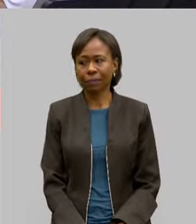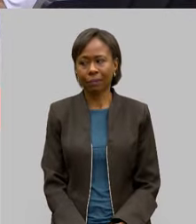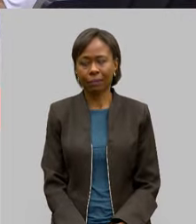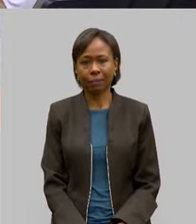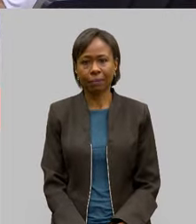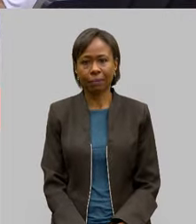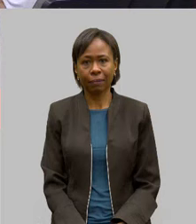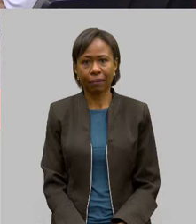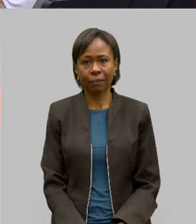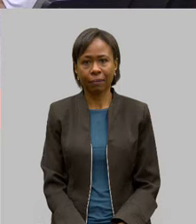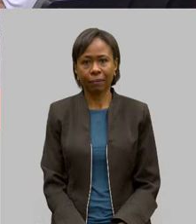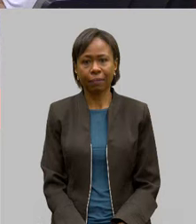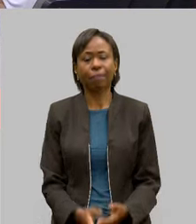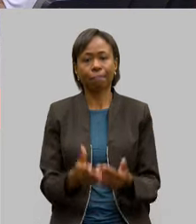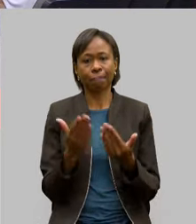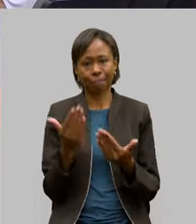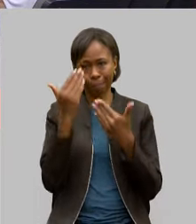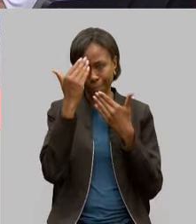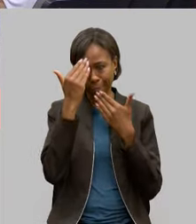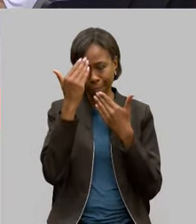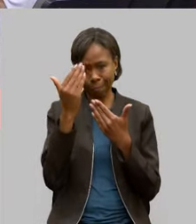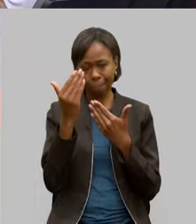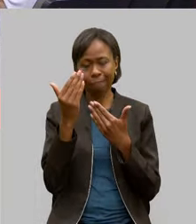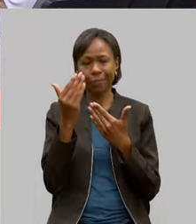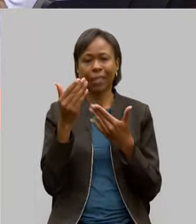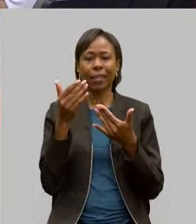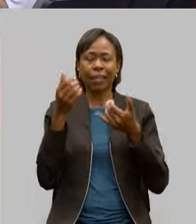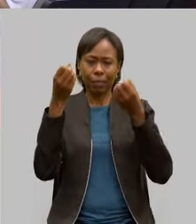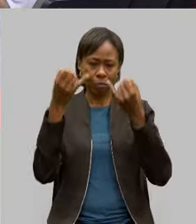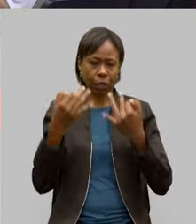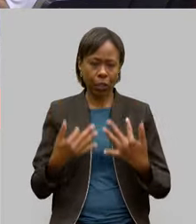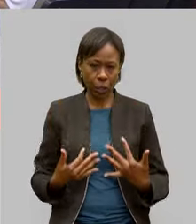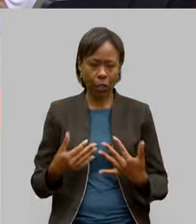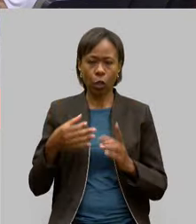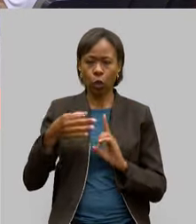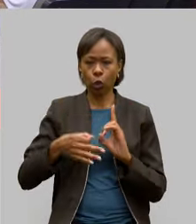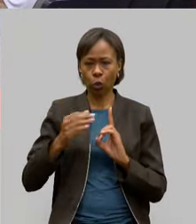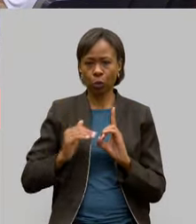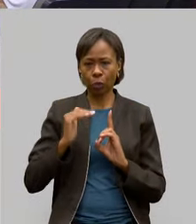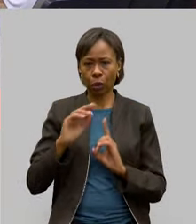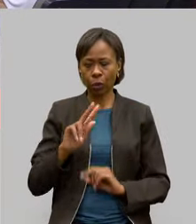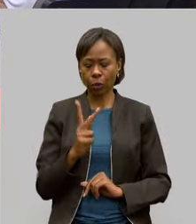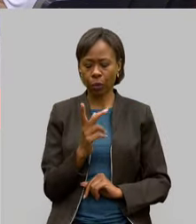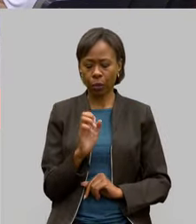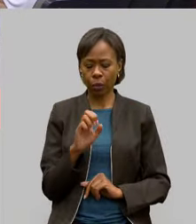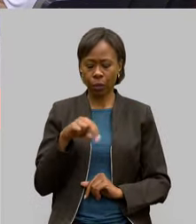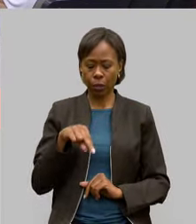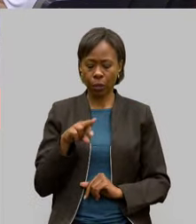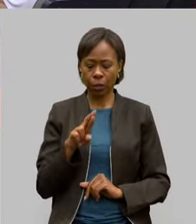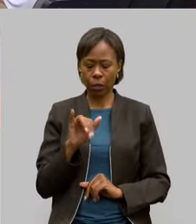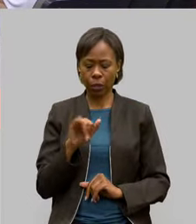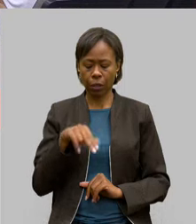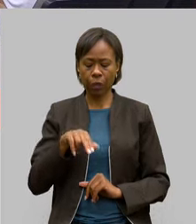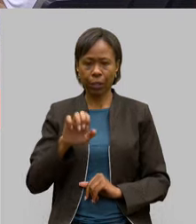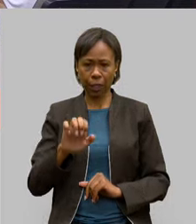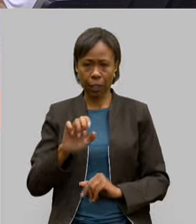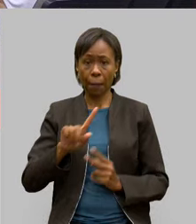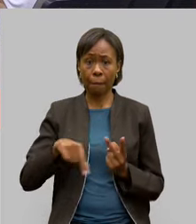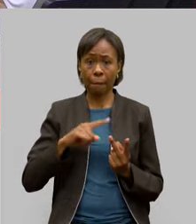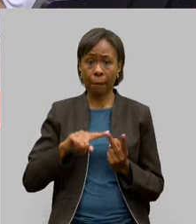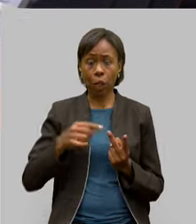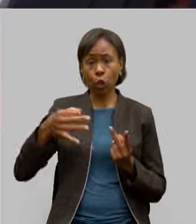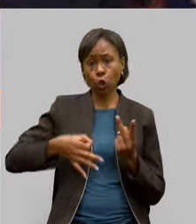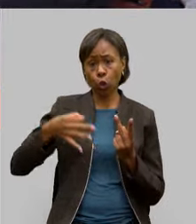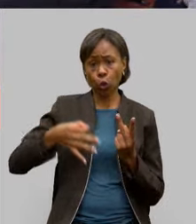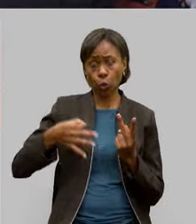convite agradeço as palavras do Excelentíssimo Senhor Desembargador Henrique Abel Torres e do juiz da Vara